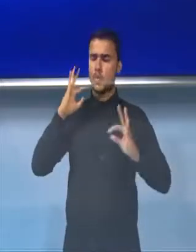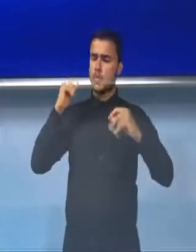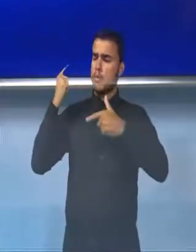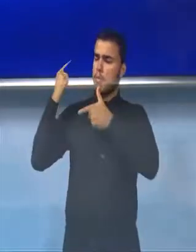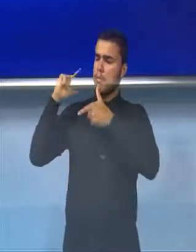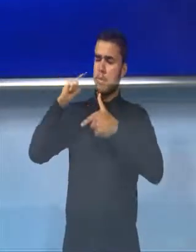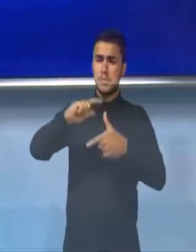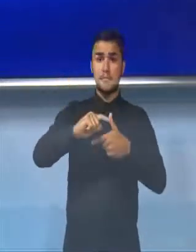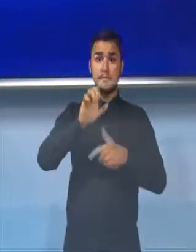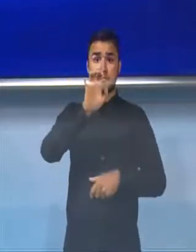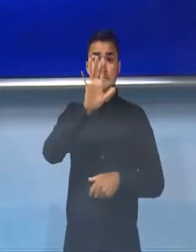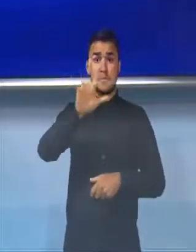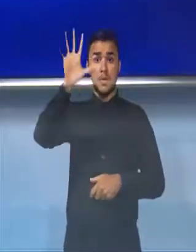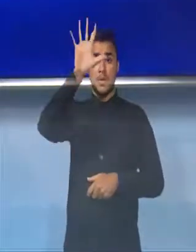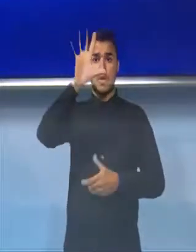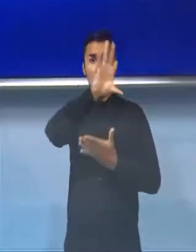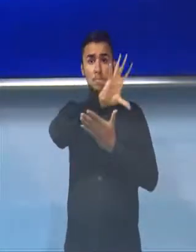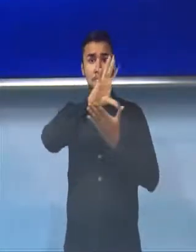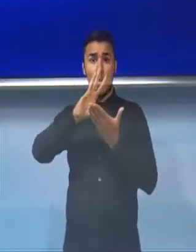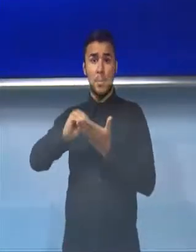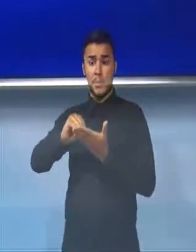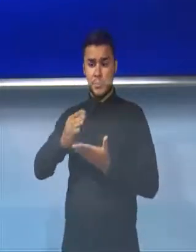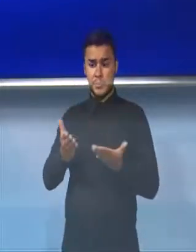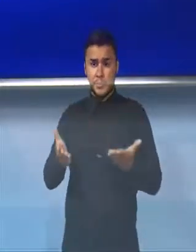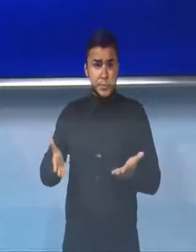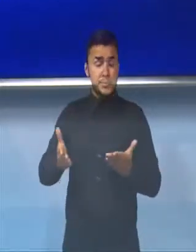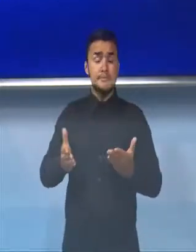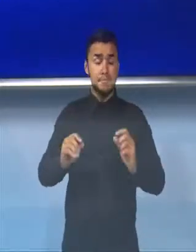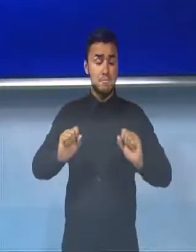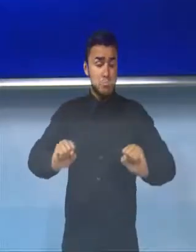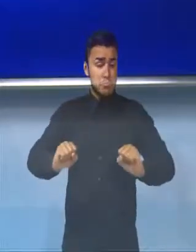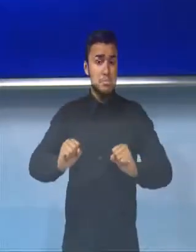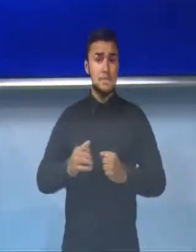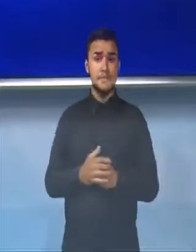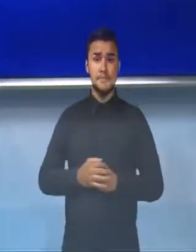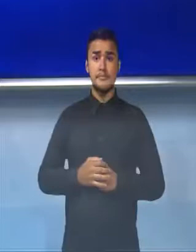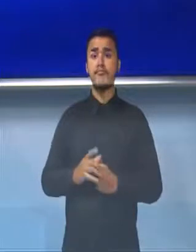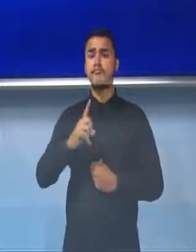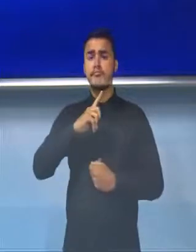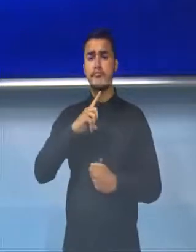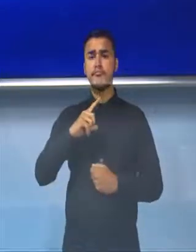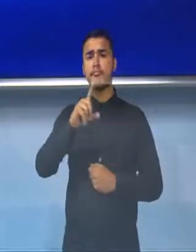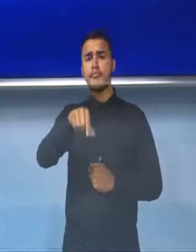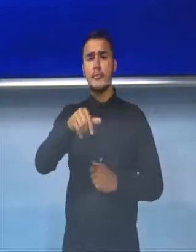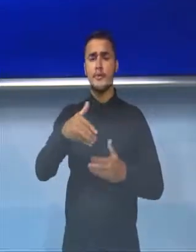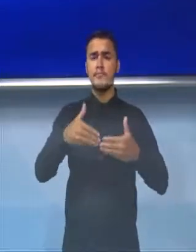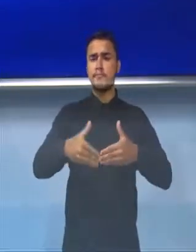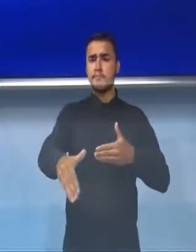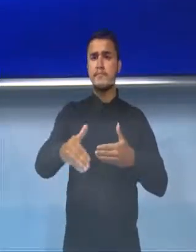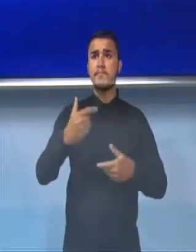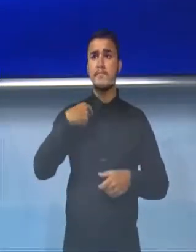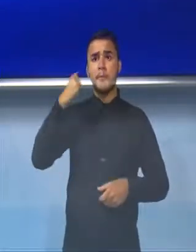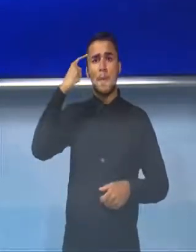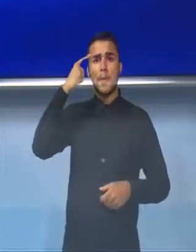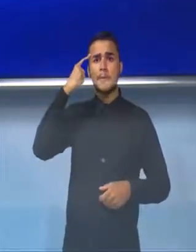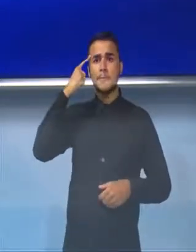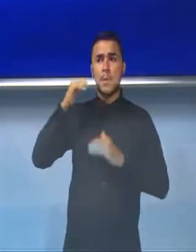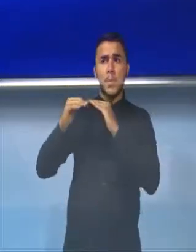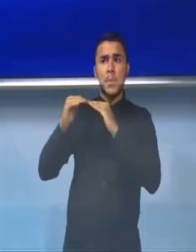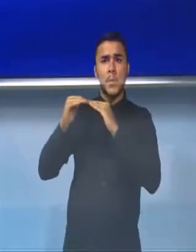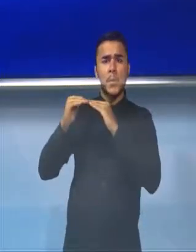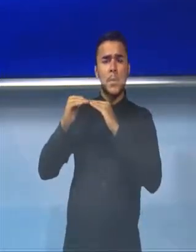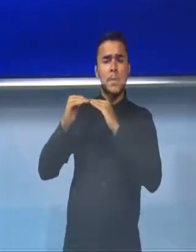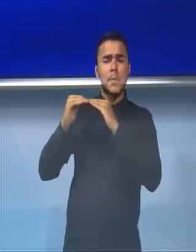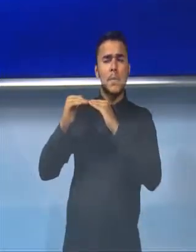a partir da Europa que se começa a evidenciar, a construção de um pensamento também igualmente conservador ou